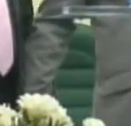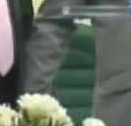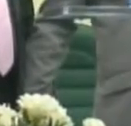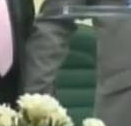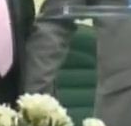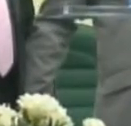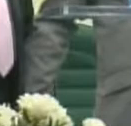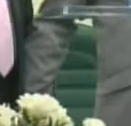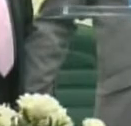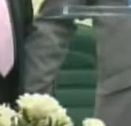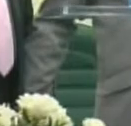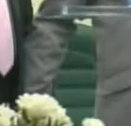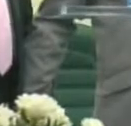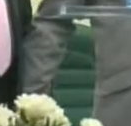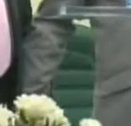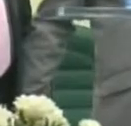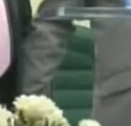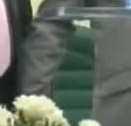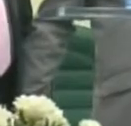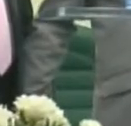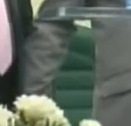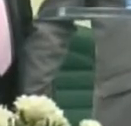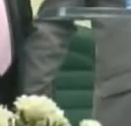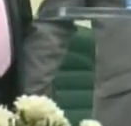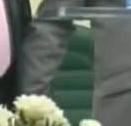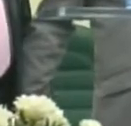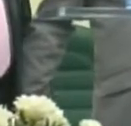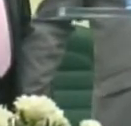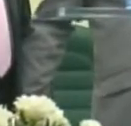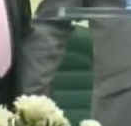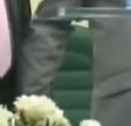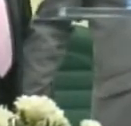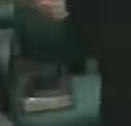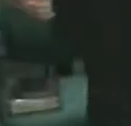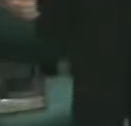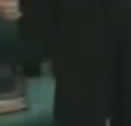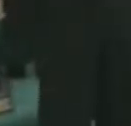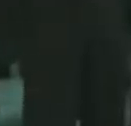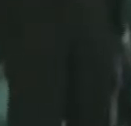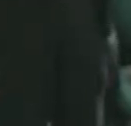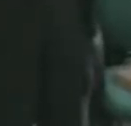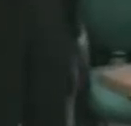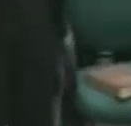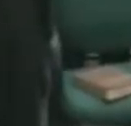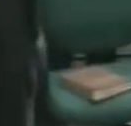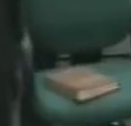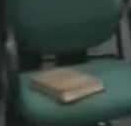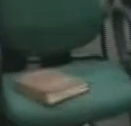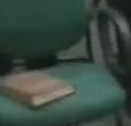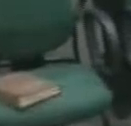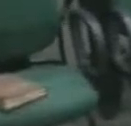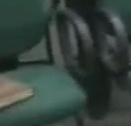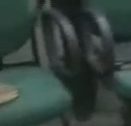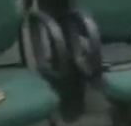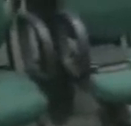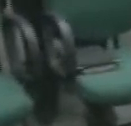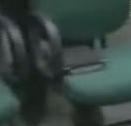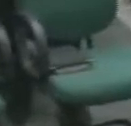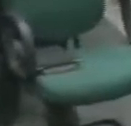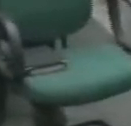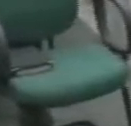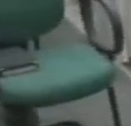ó da dependência química ou nós repreendemos aqueles que também usam senhor